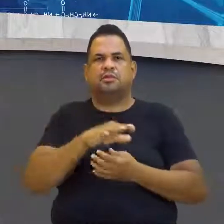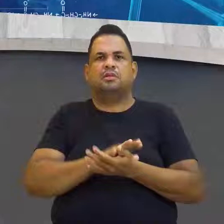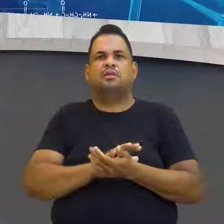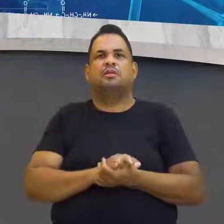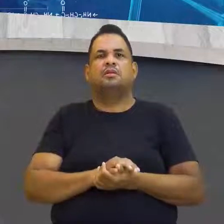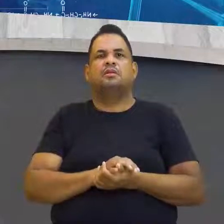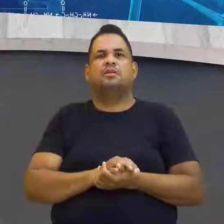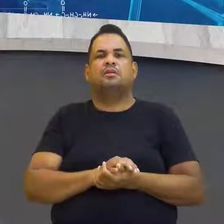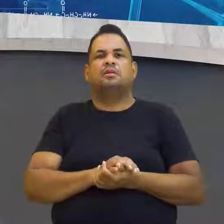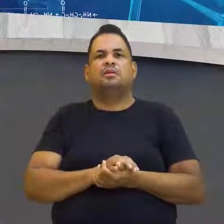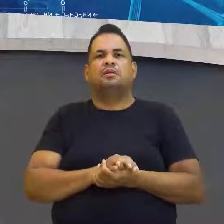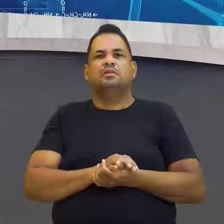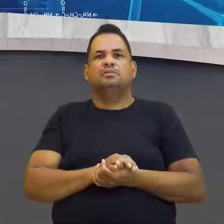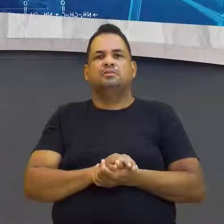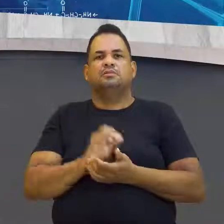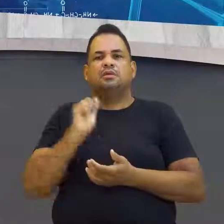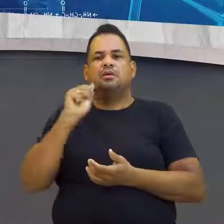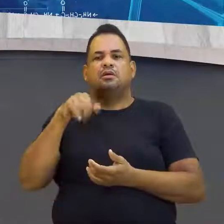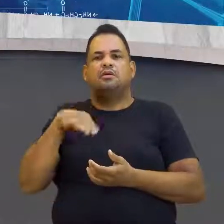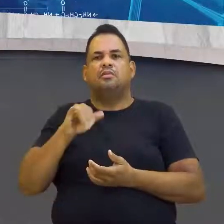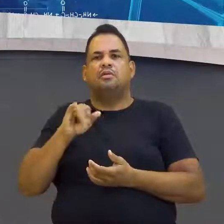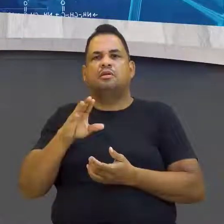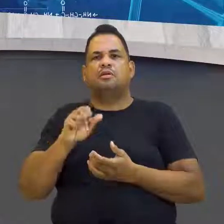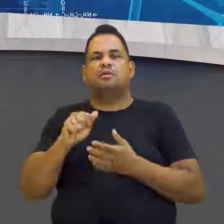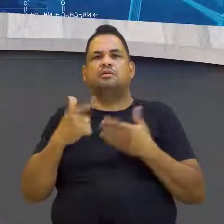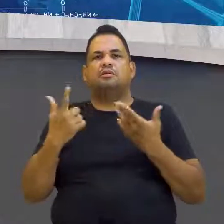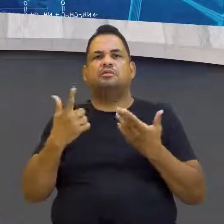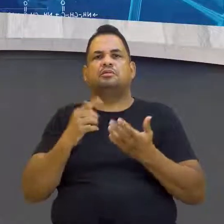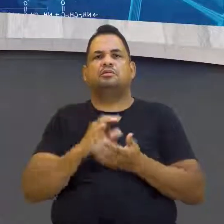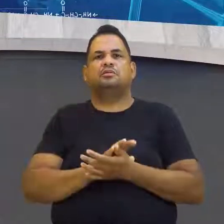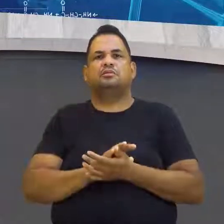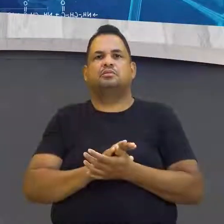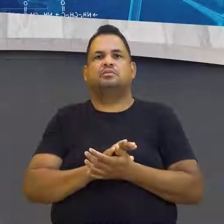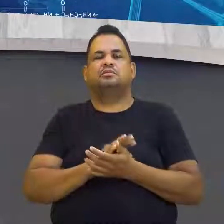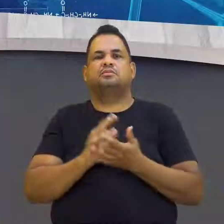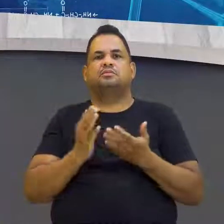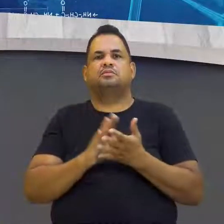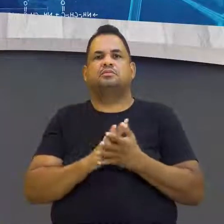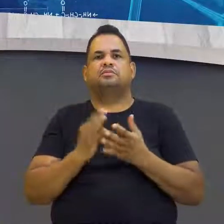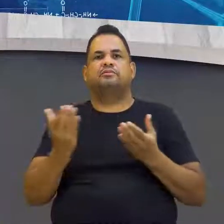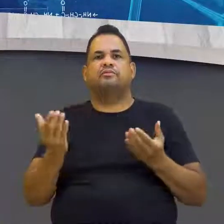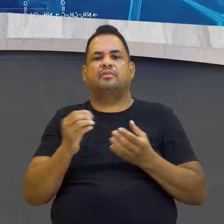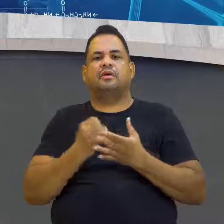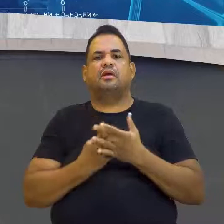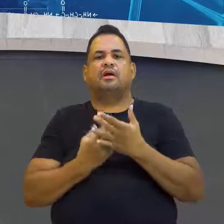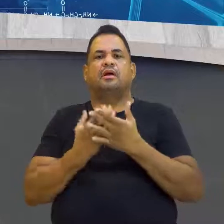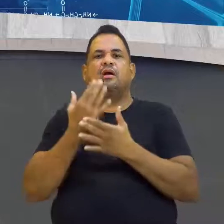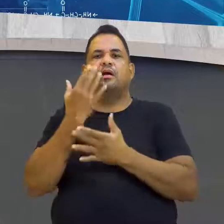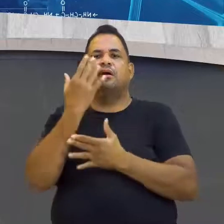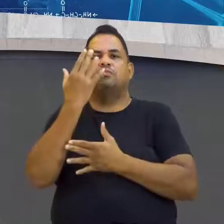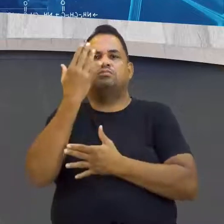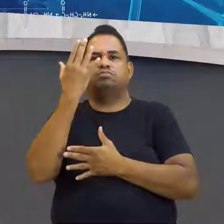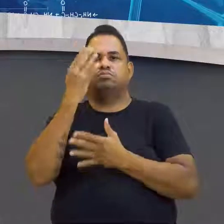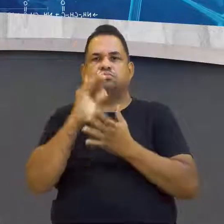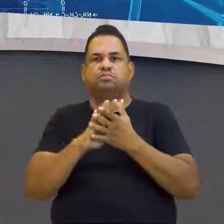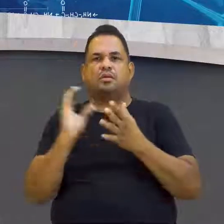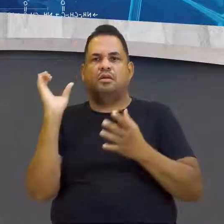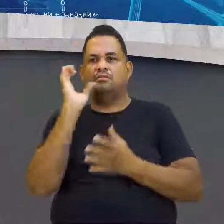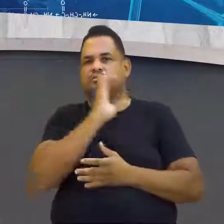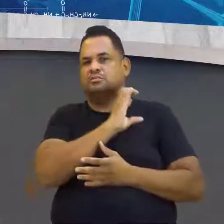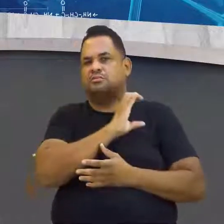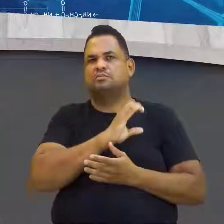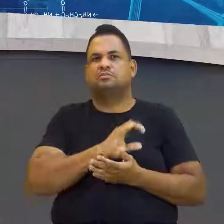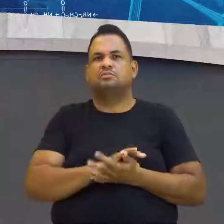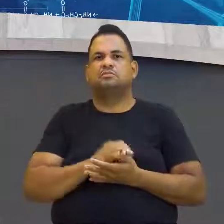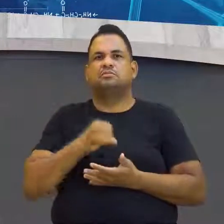o nosso hidróxido de amônio, a nossa amônia, ela é muito volátil, ela consegue evaporar com muita facilidade.